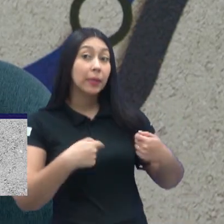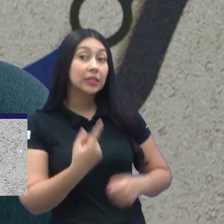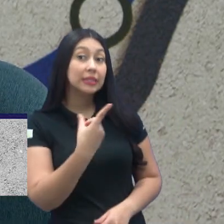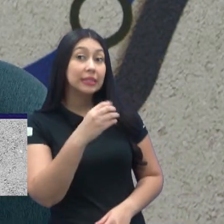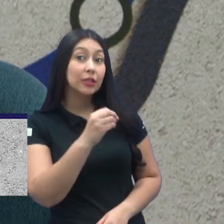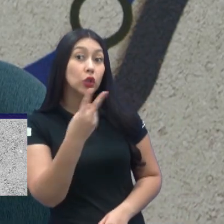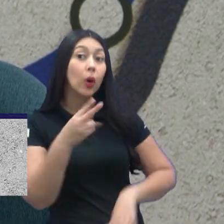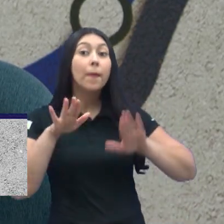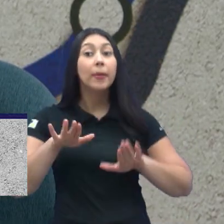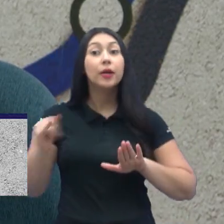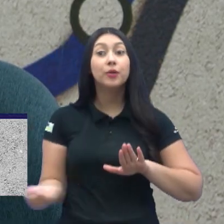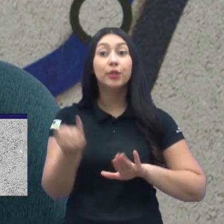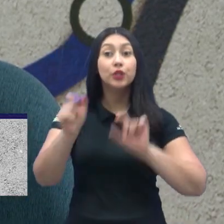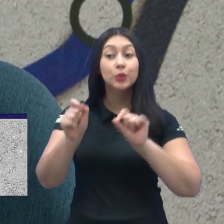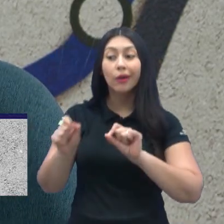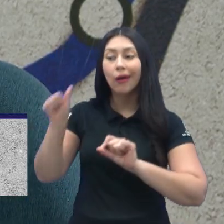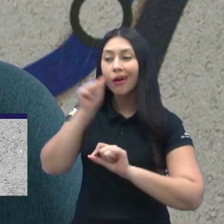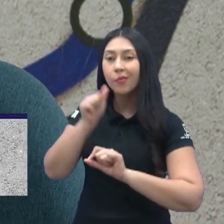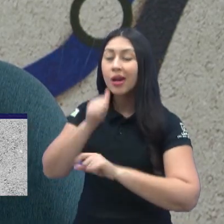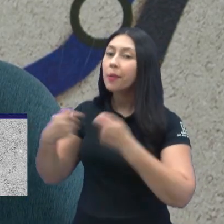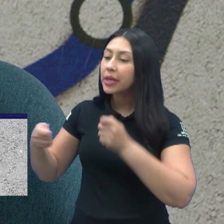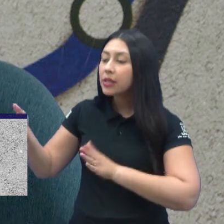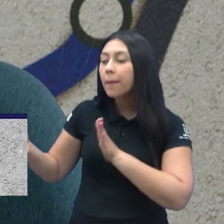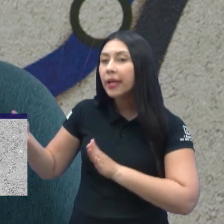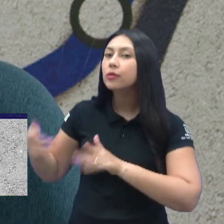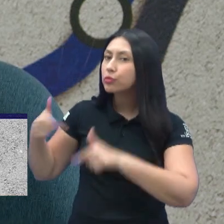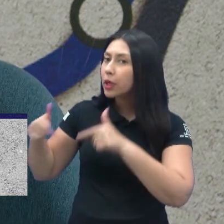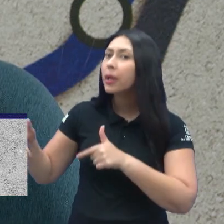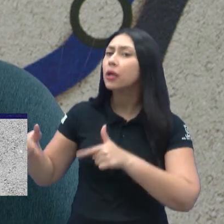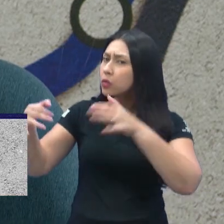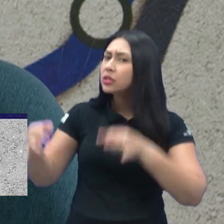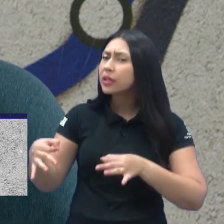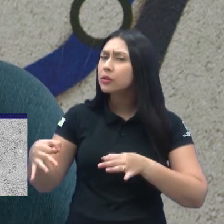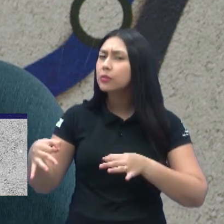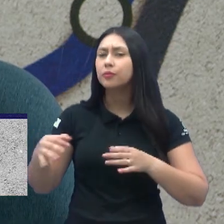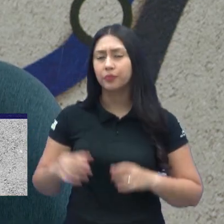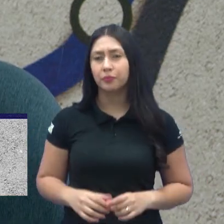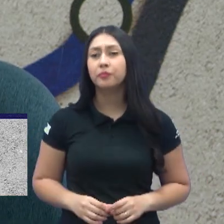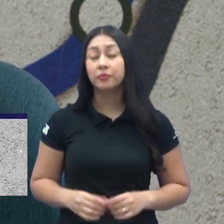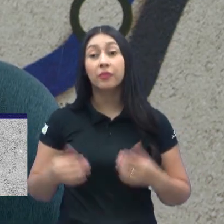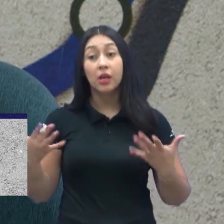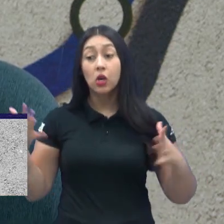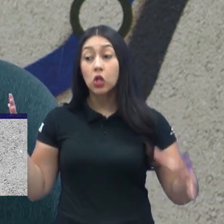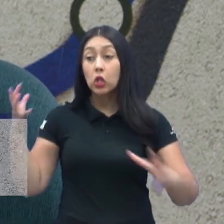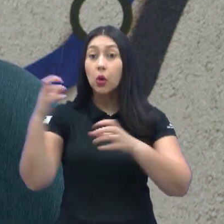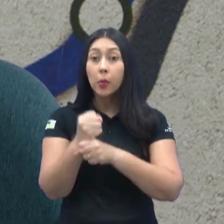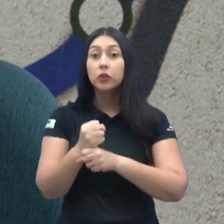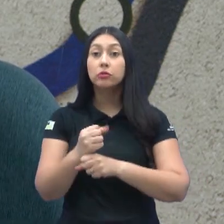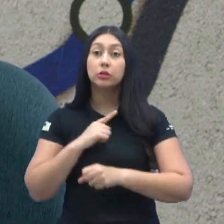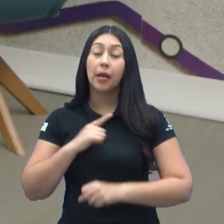que cumprir o tempo mínimo de contribuição e o homem também. O restante pode ser idade. E aí, somado os dois, ele tem a